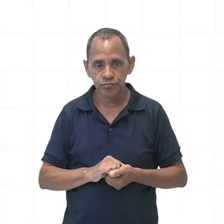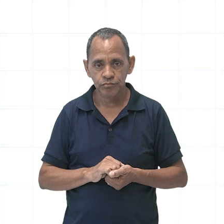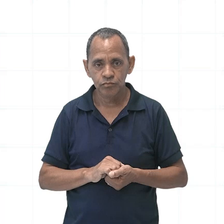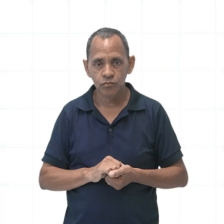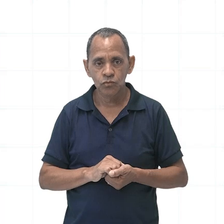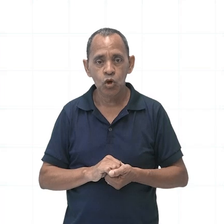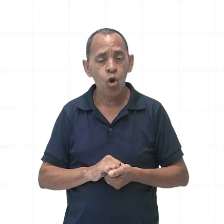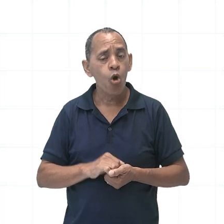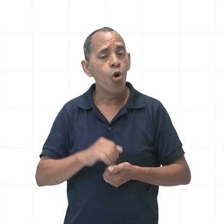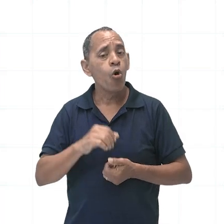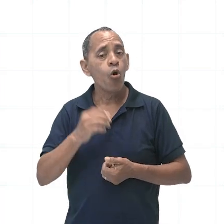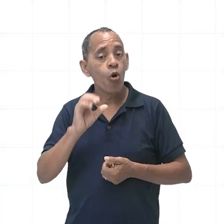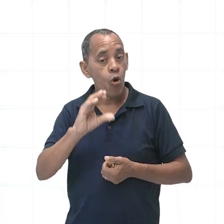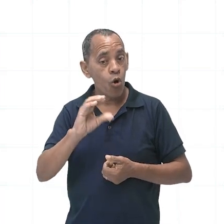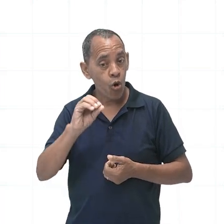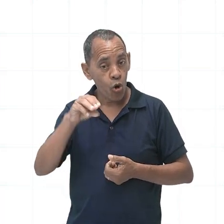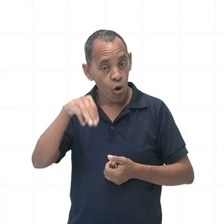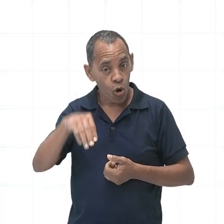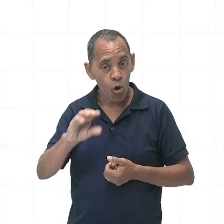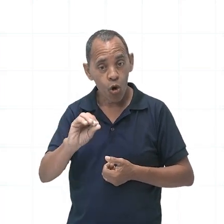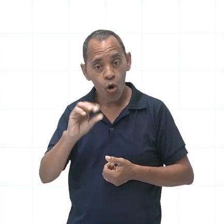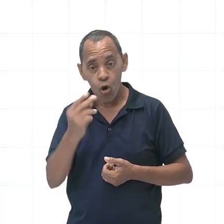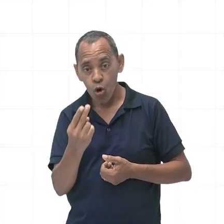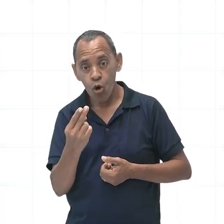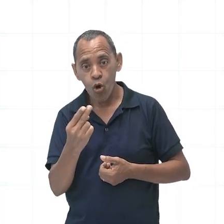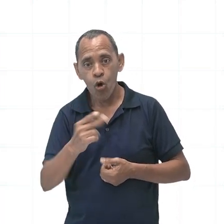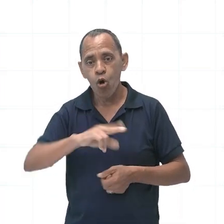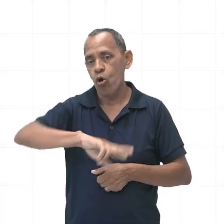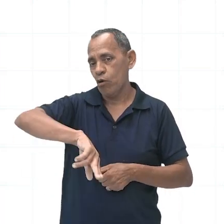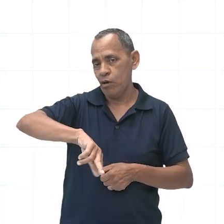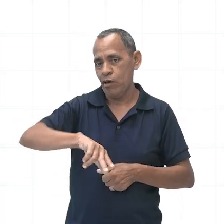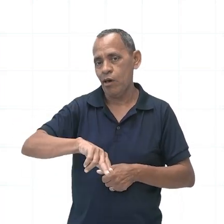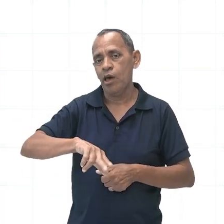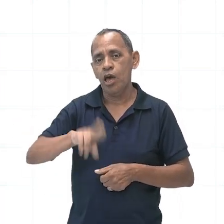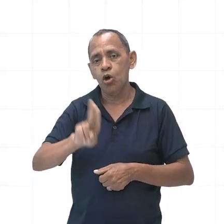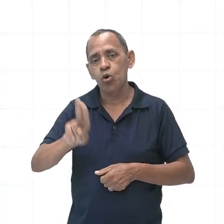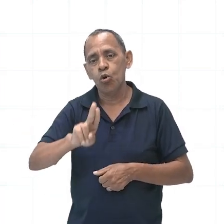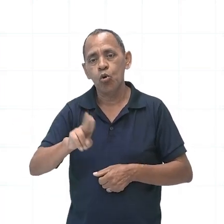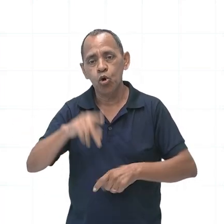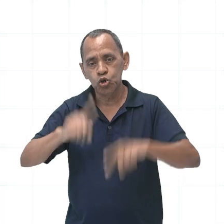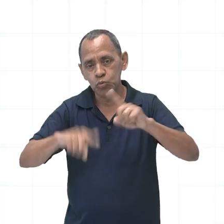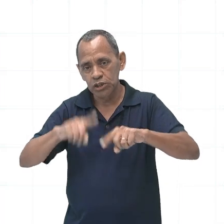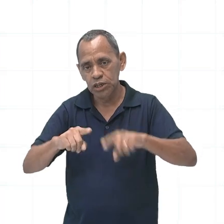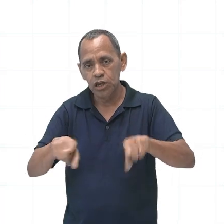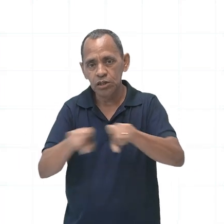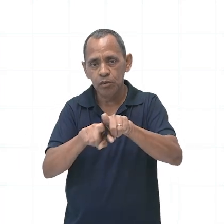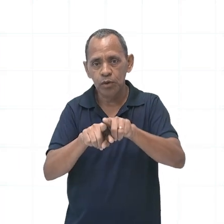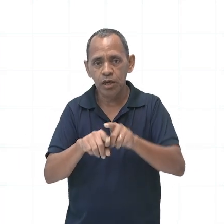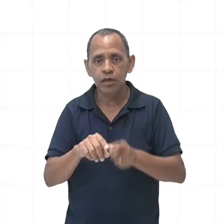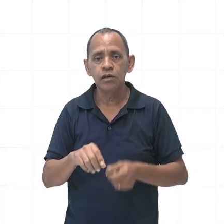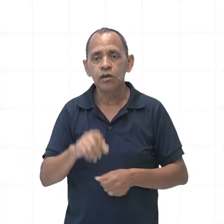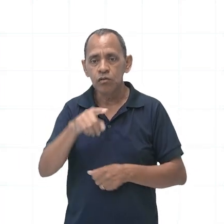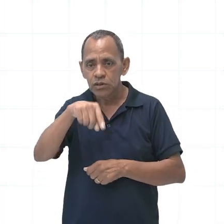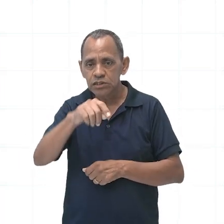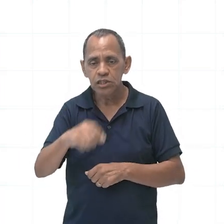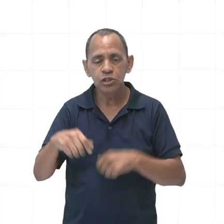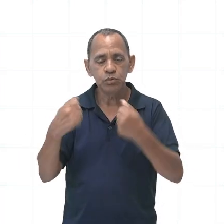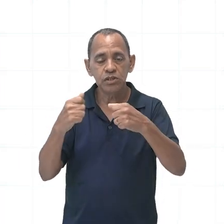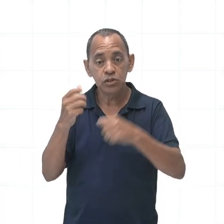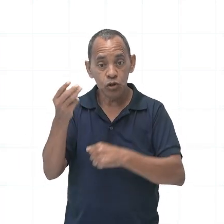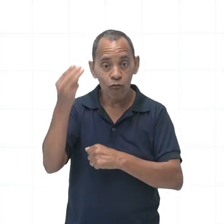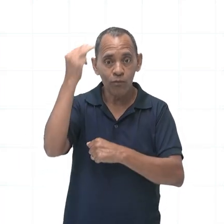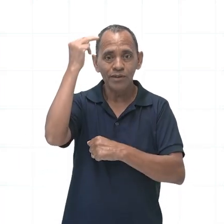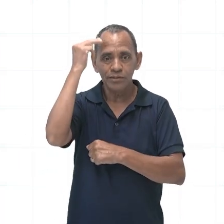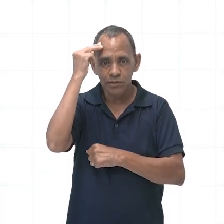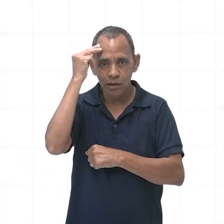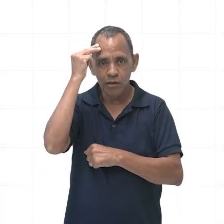o uso de equipamentos. Então, novamente, aqui para ficar fixo para vocês, a ginástica localizada